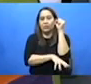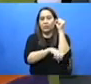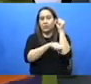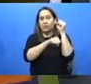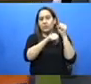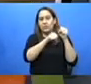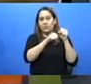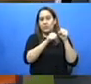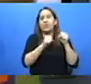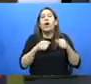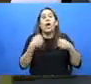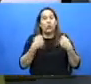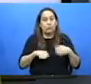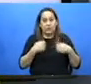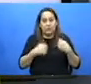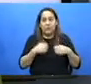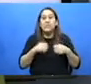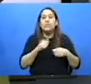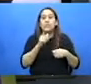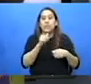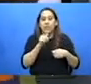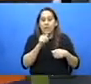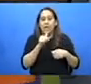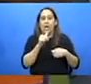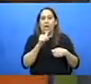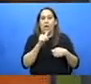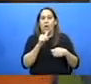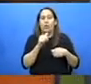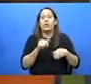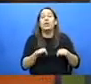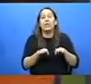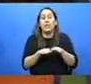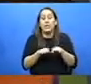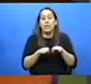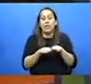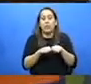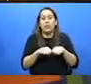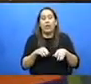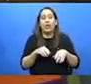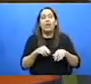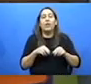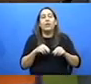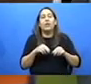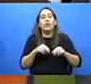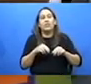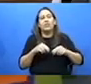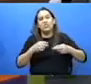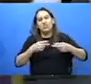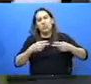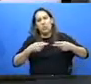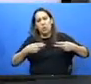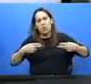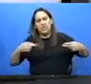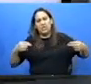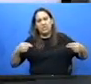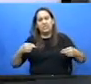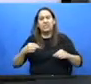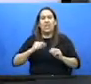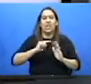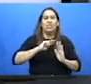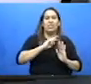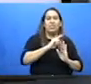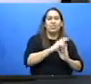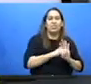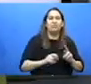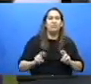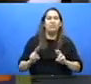fica lá embaixo da terra. As plantas também retiram do solo outros nutrientes de que precisam. Por isso